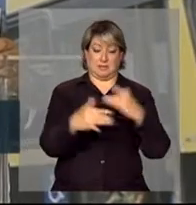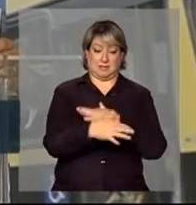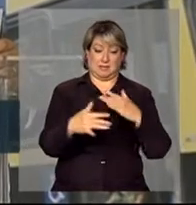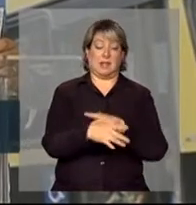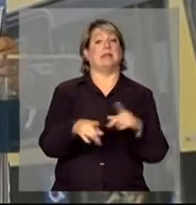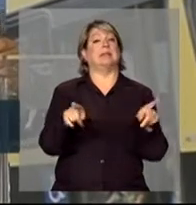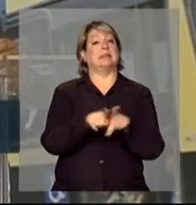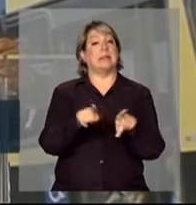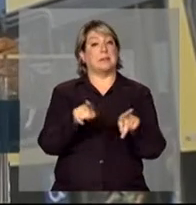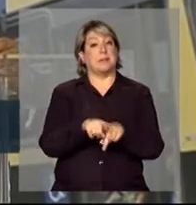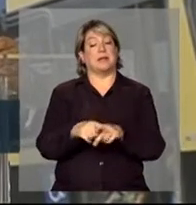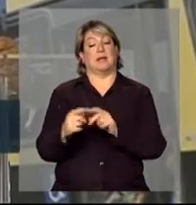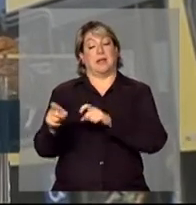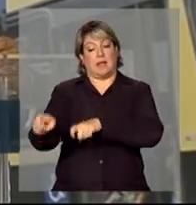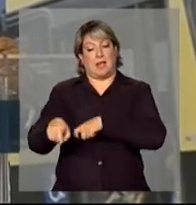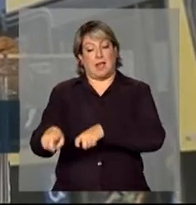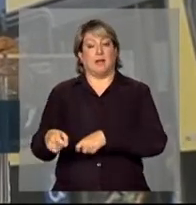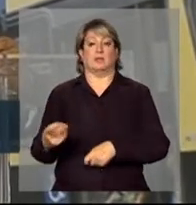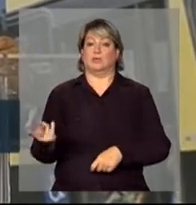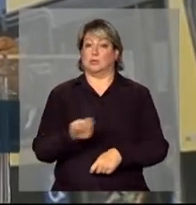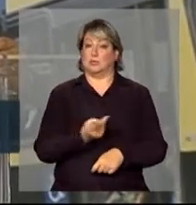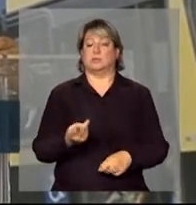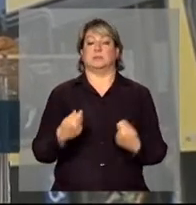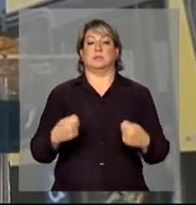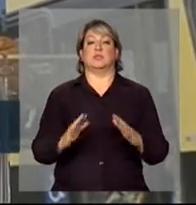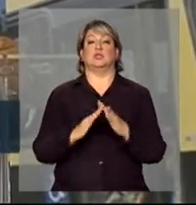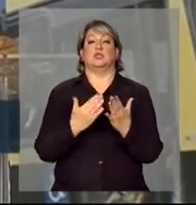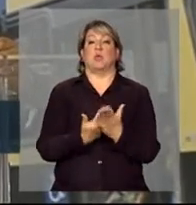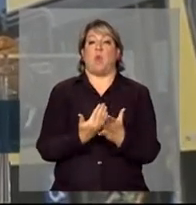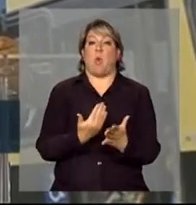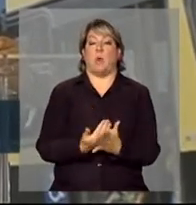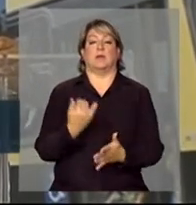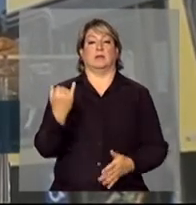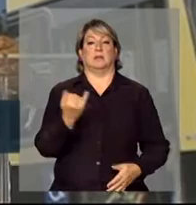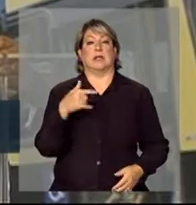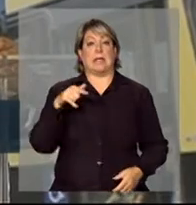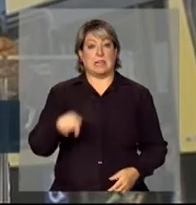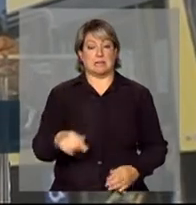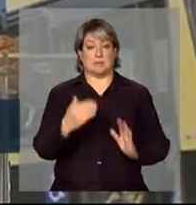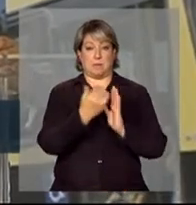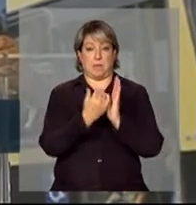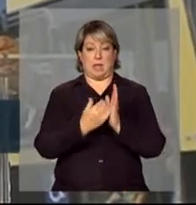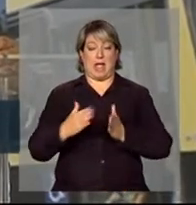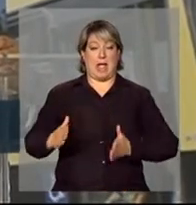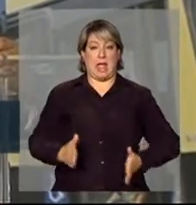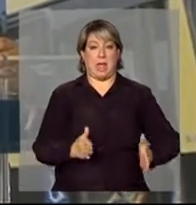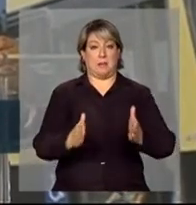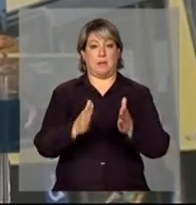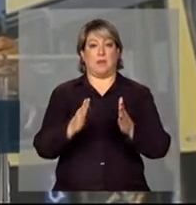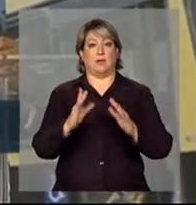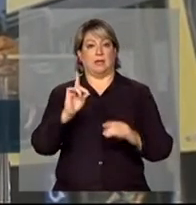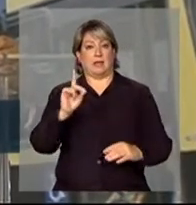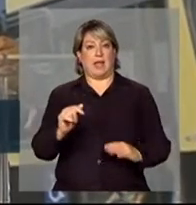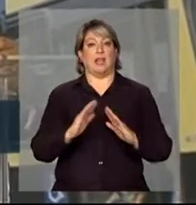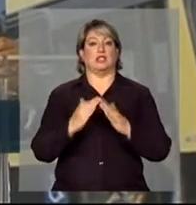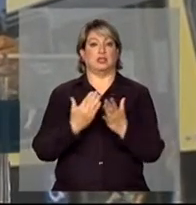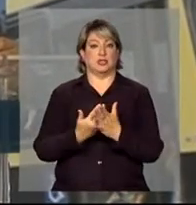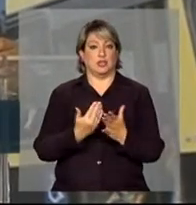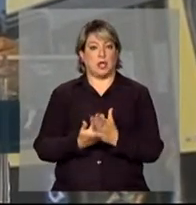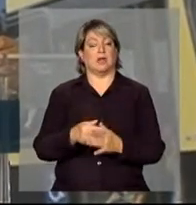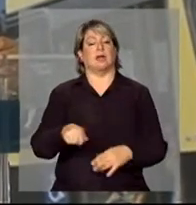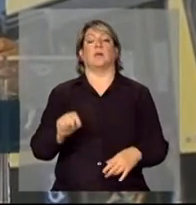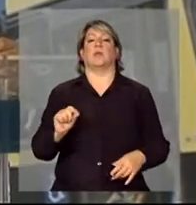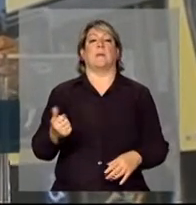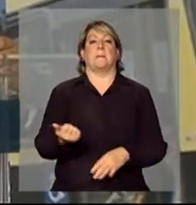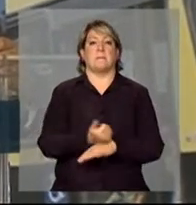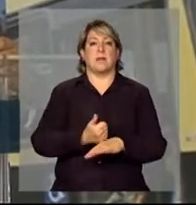E o programa Caminho da Escola, ele vem nesse sentido. Nós temos que melhorar as condições do campo,